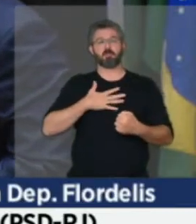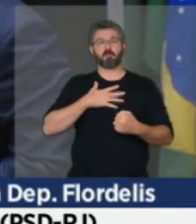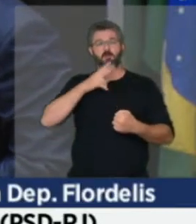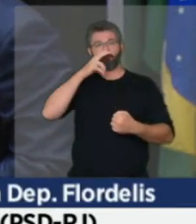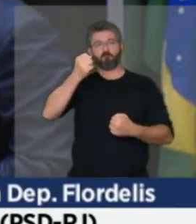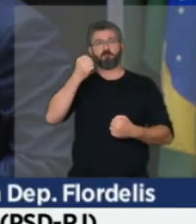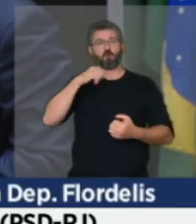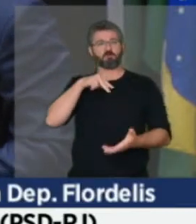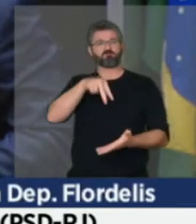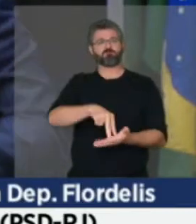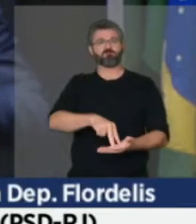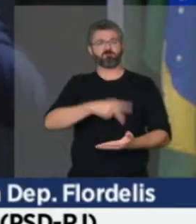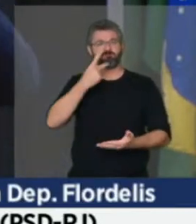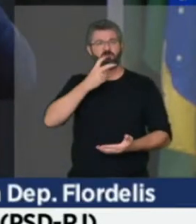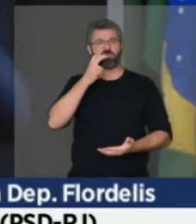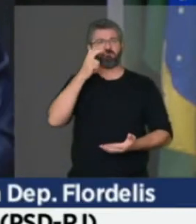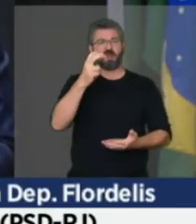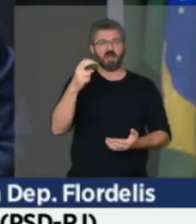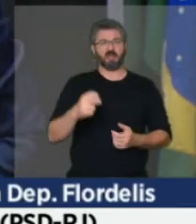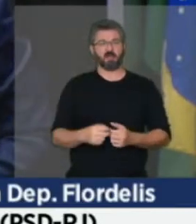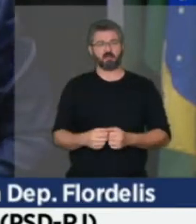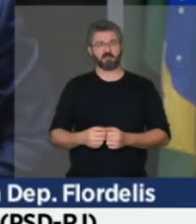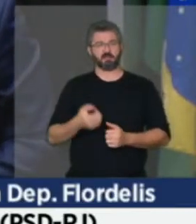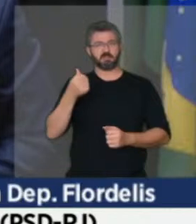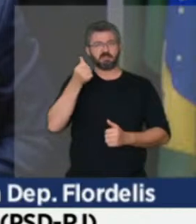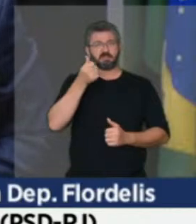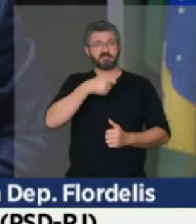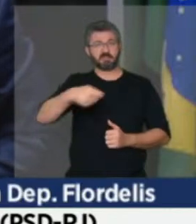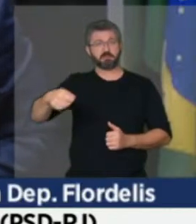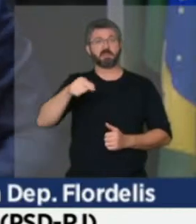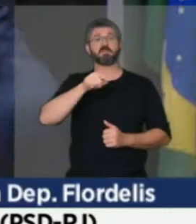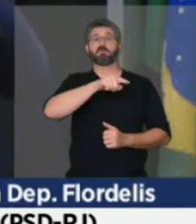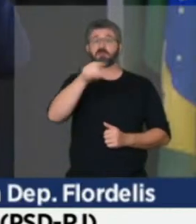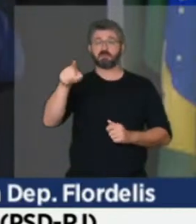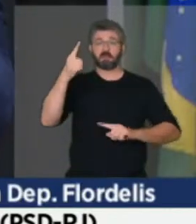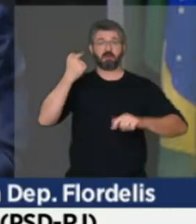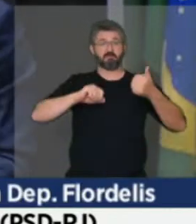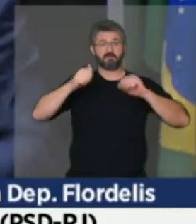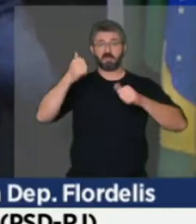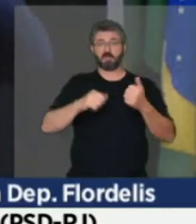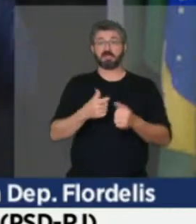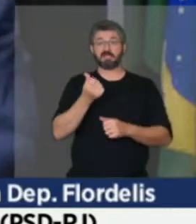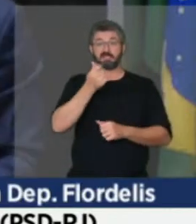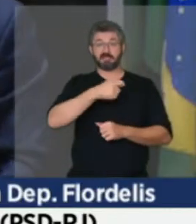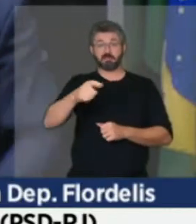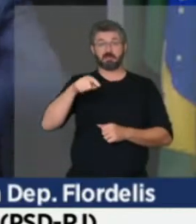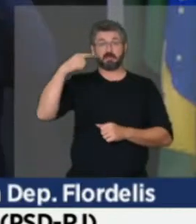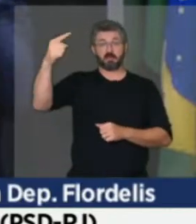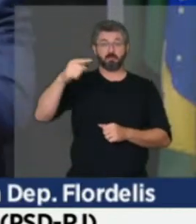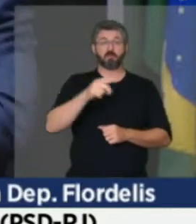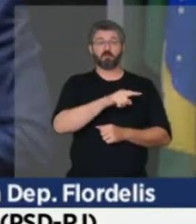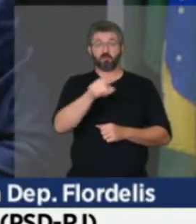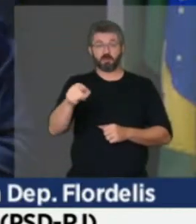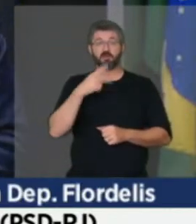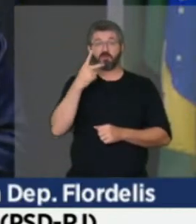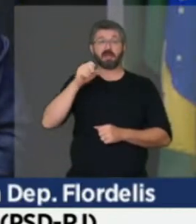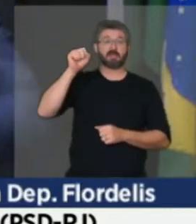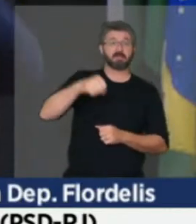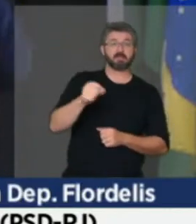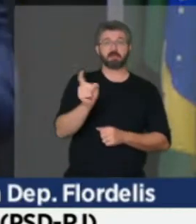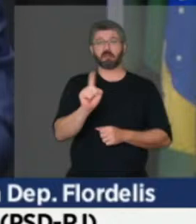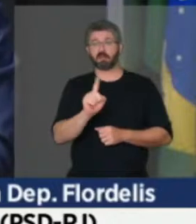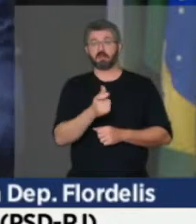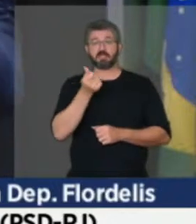tribuna. Daqui 6 meses os senhores avaliam. Daqui 6 meses os senhores dizem se sim ou se não.